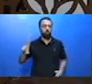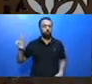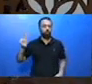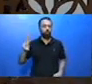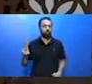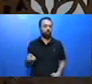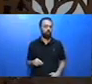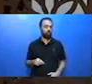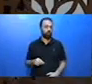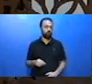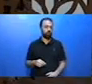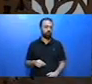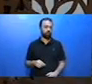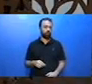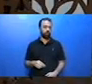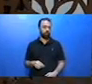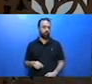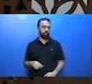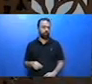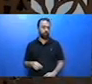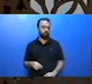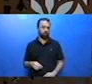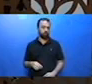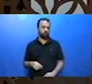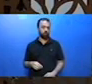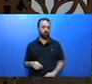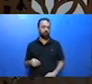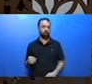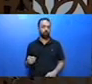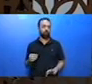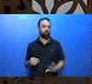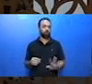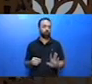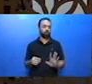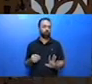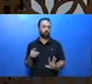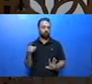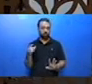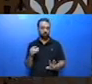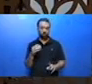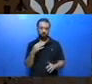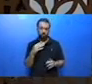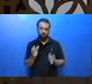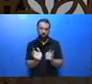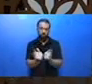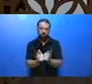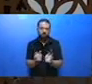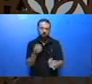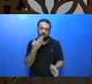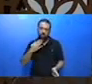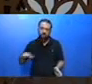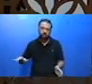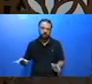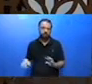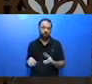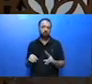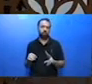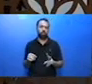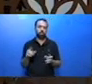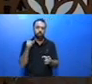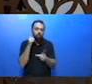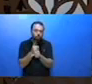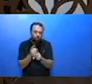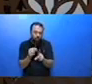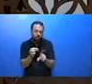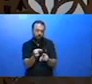turma que eles pegavam a unidade, como a mãozinha de vocês é pequena, eles descobriram que uma falange, que é